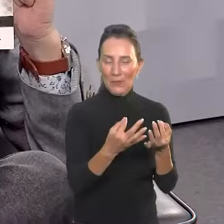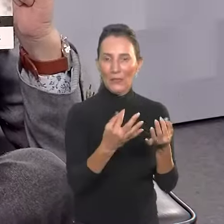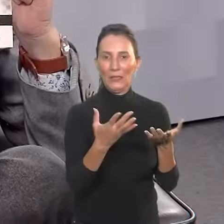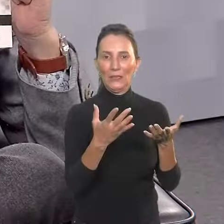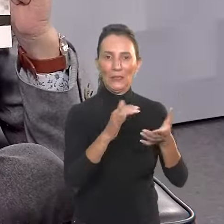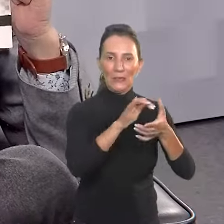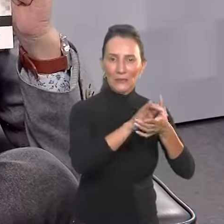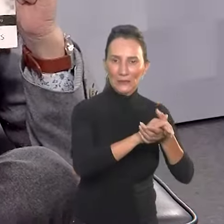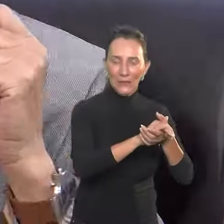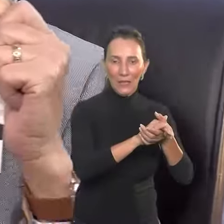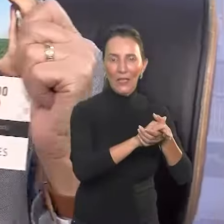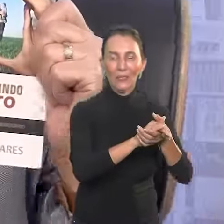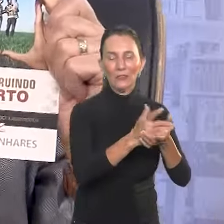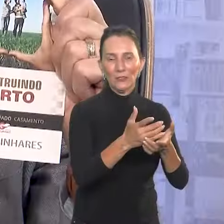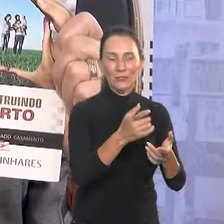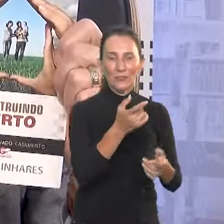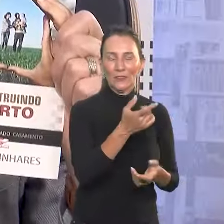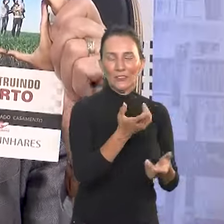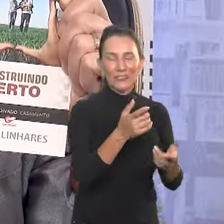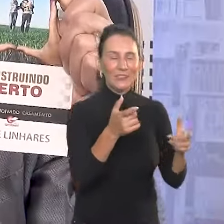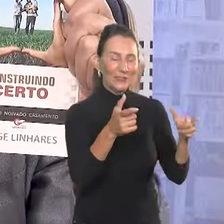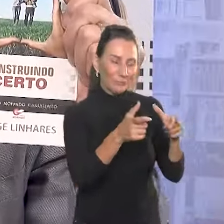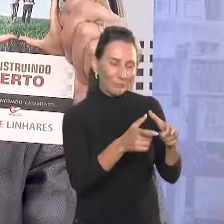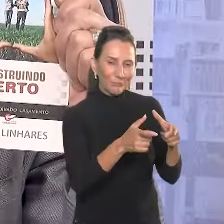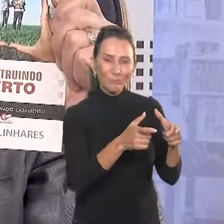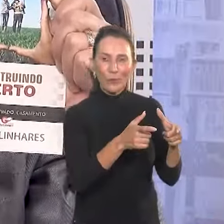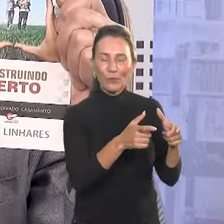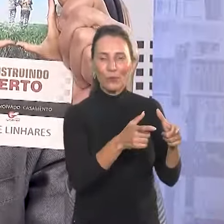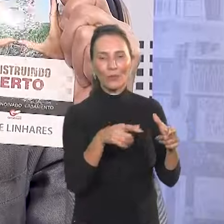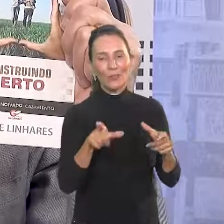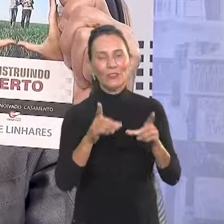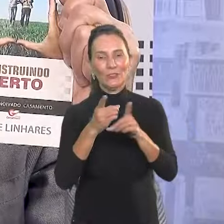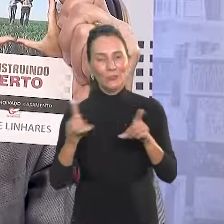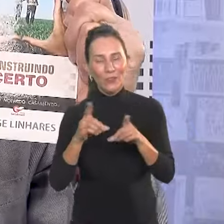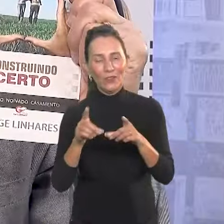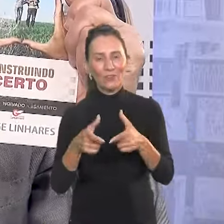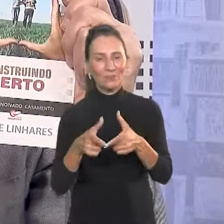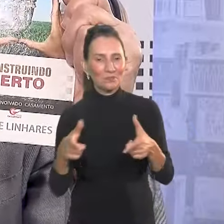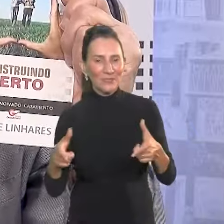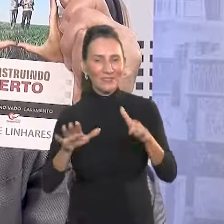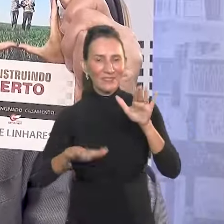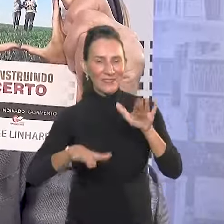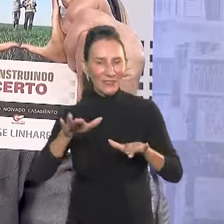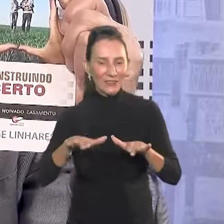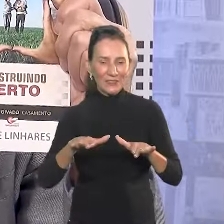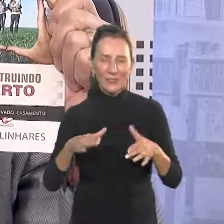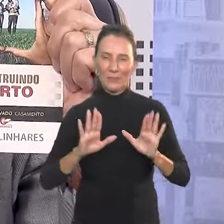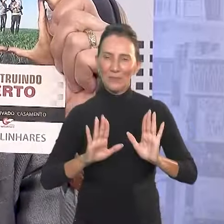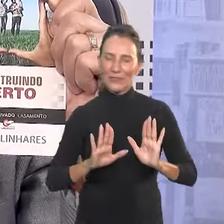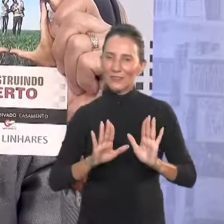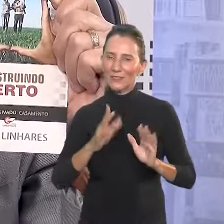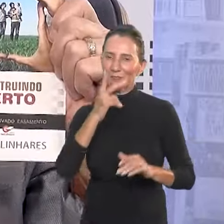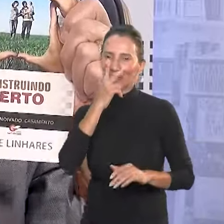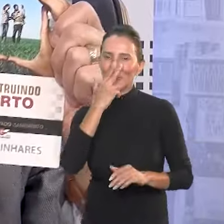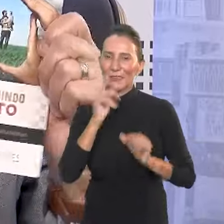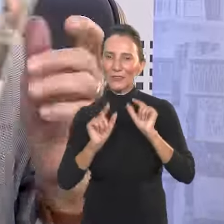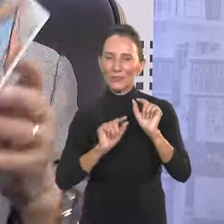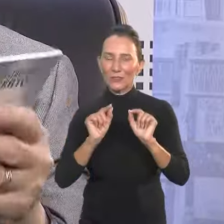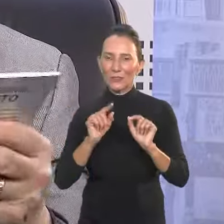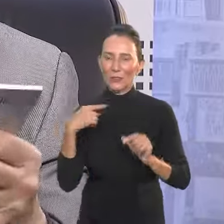famílias divorciadas. Mas será que, ao contrário de nós matarmos formigas, temos que fazer